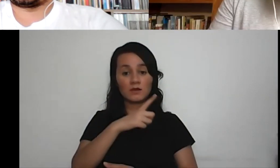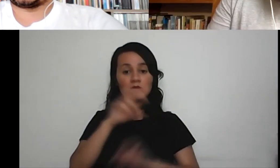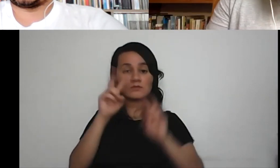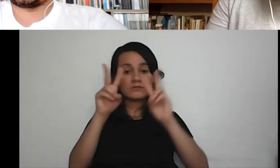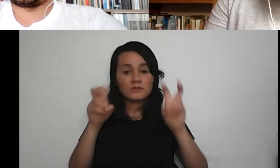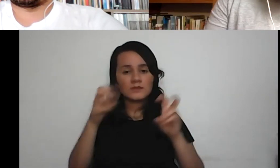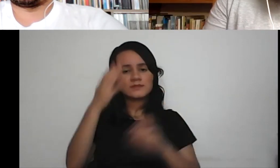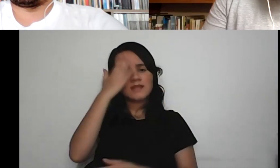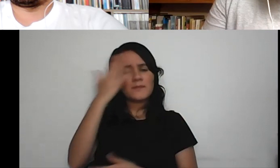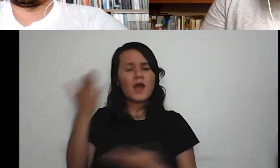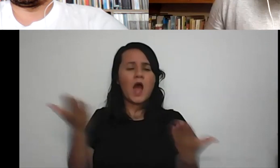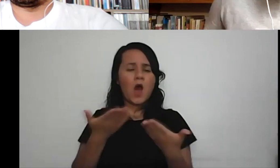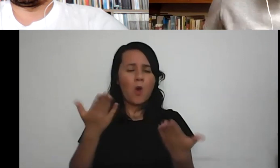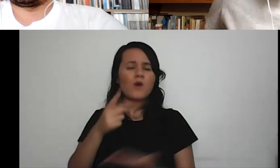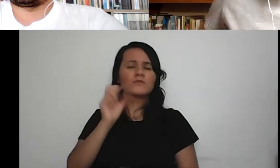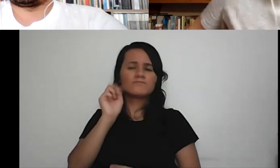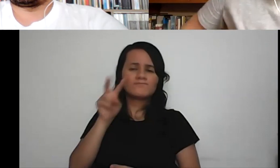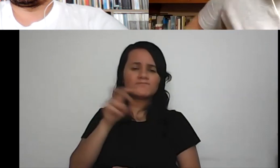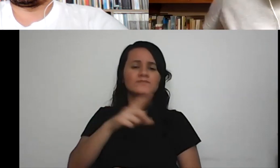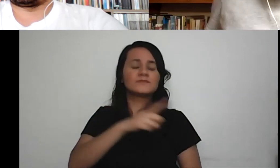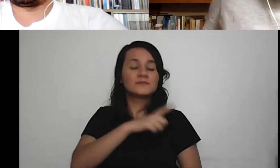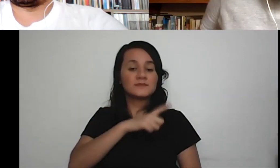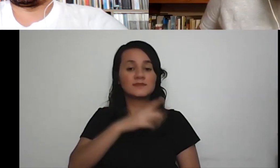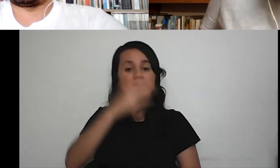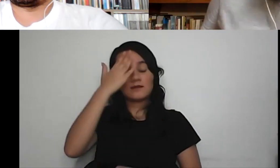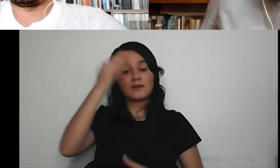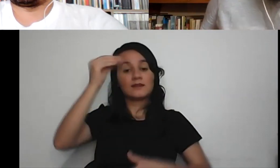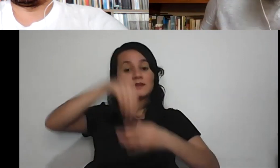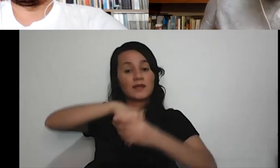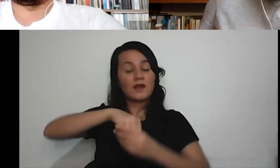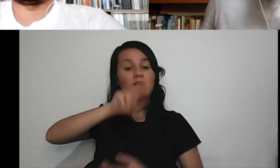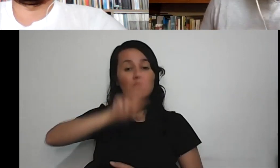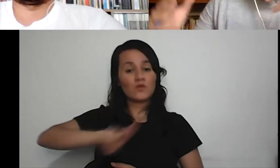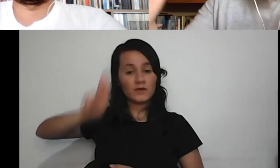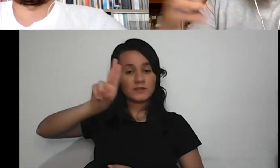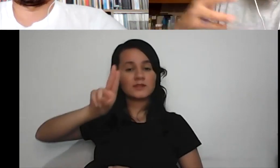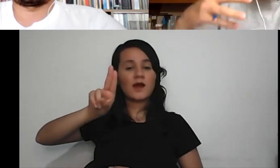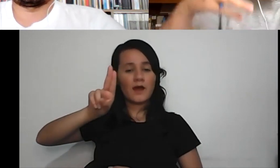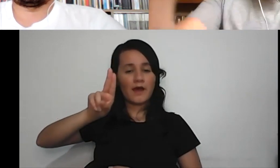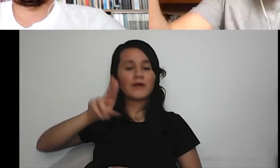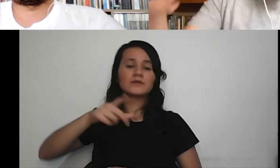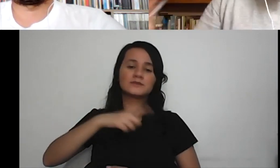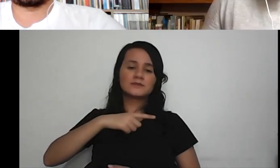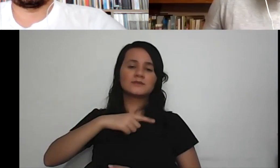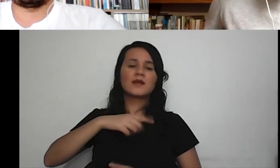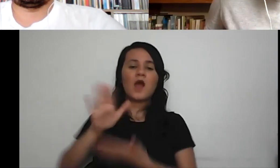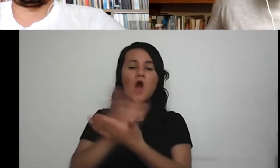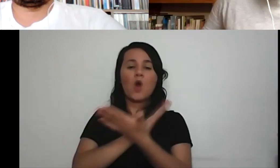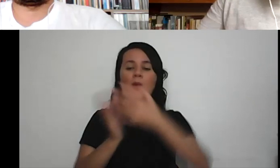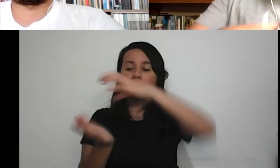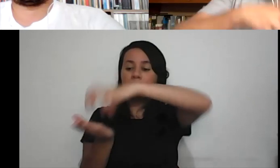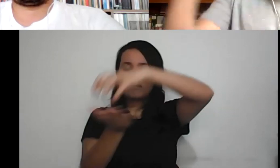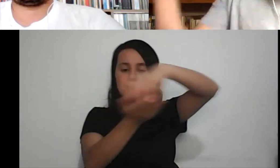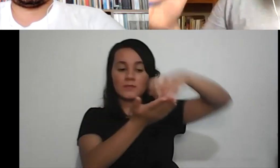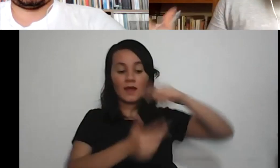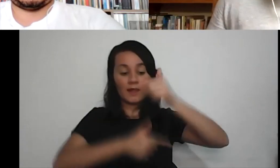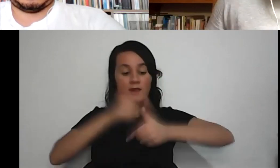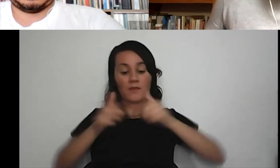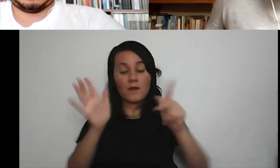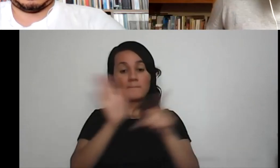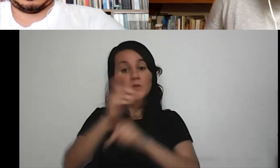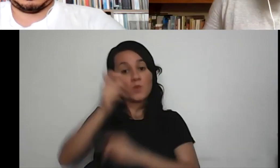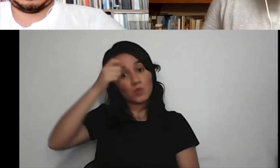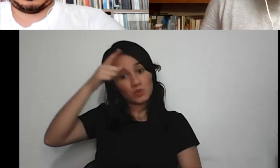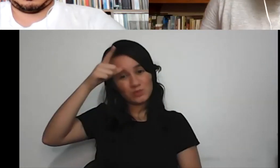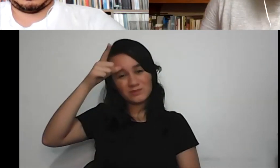muito presente já, né, dentro da universidade, por exemplo, né, e em certos setores que trabalham com cultura, numa pesquisa mais